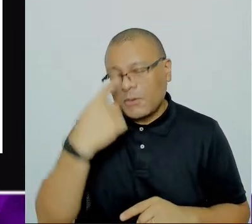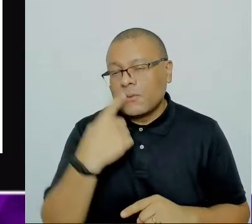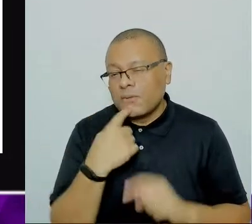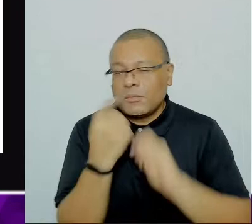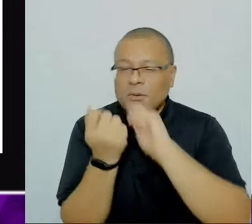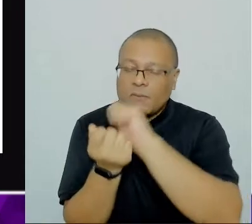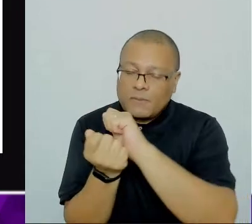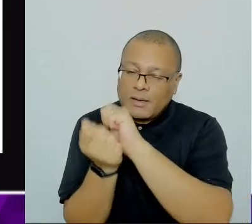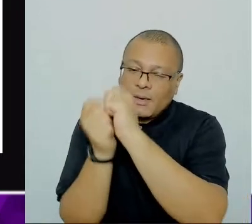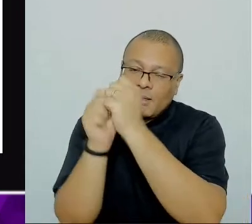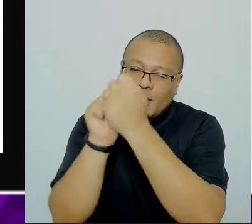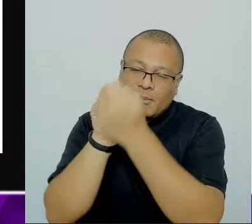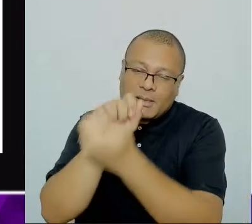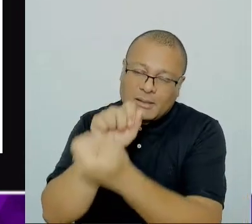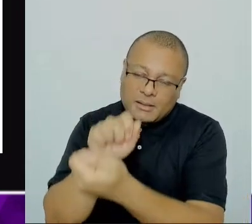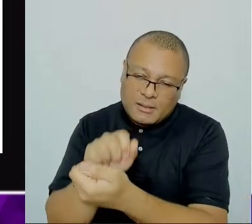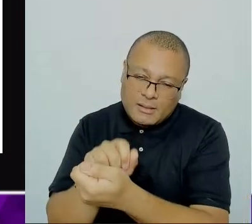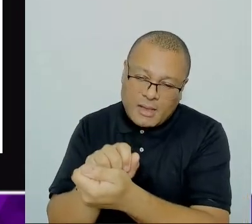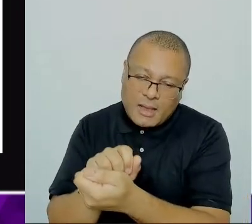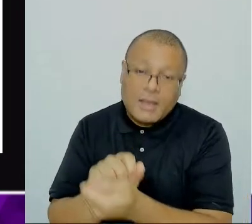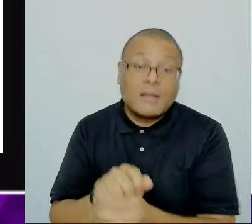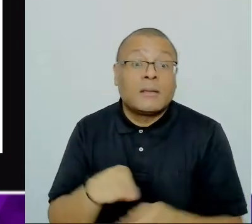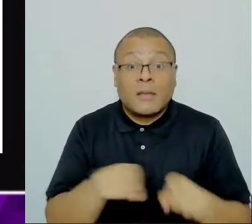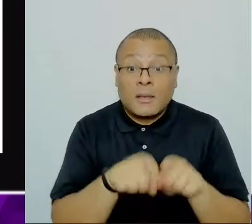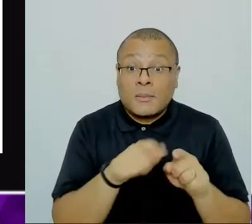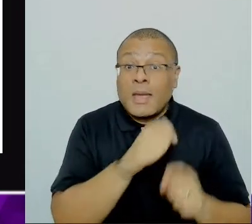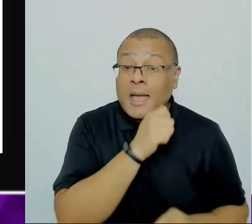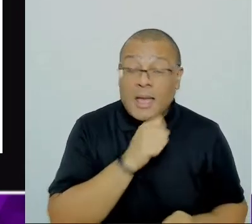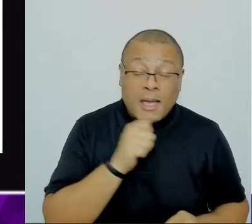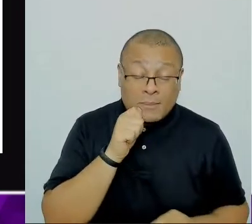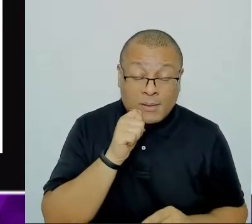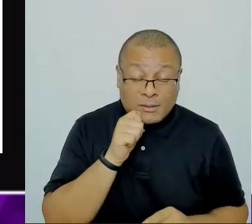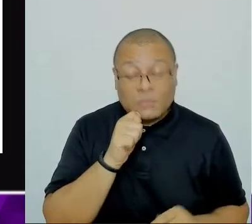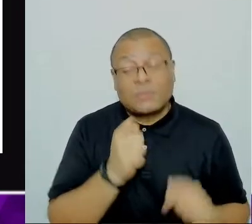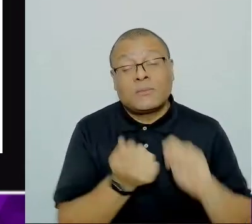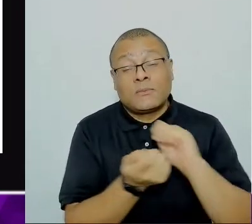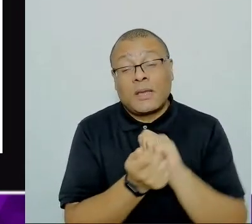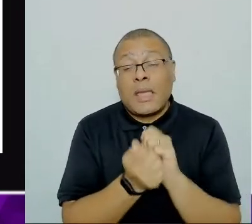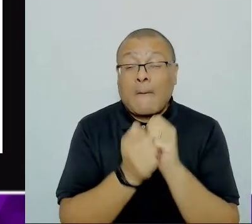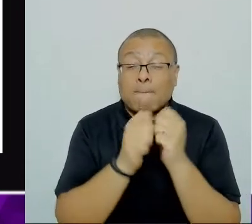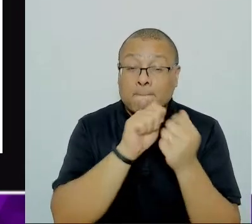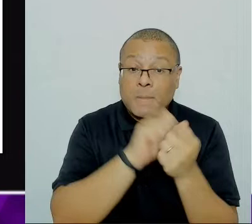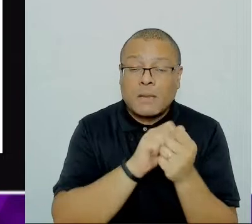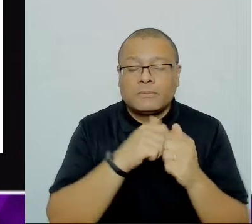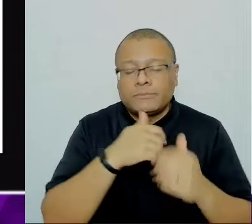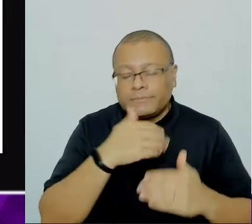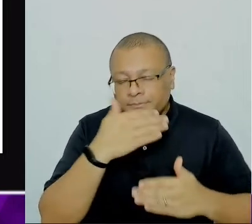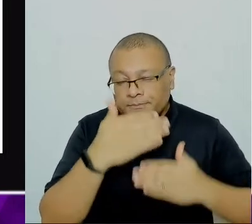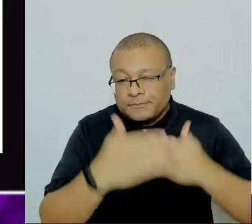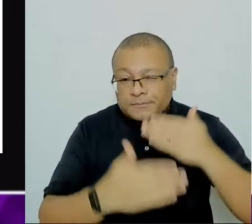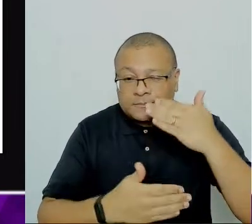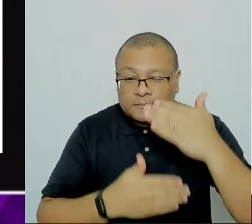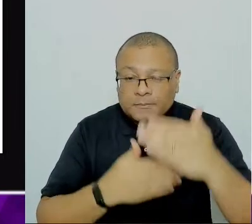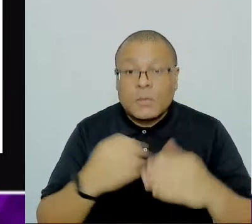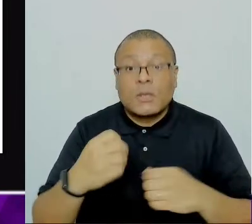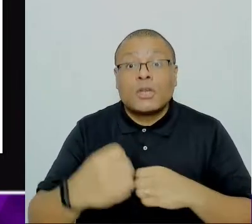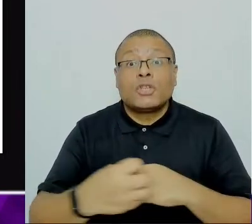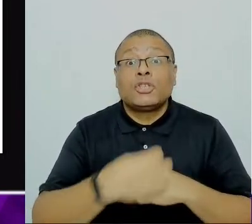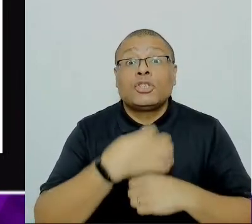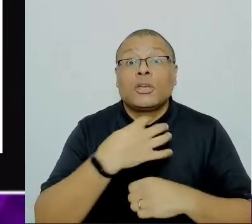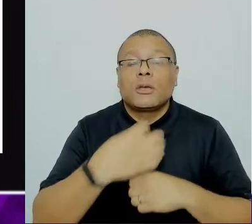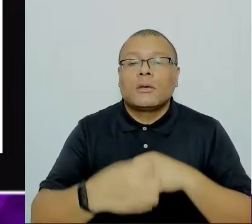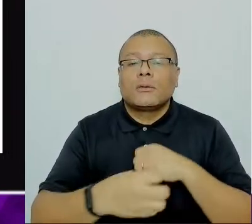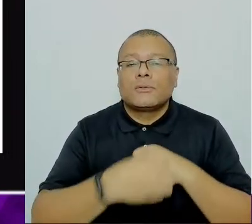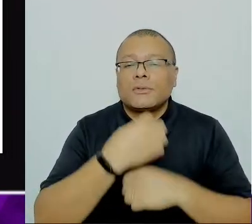alguns filmes, para a Amazon Prime começar a entender meu perfil. E aí depois disso que ele vai começar a sugerir, ele vai dar mais a